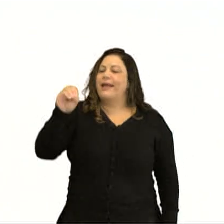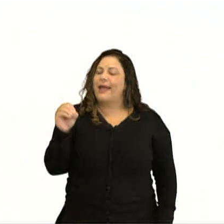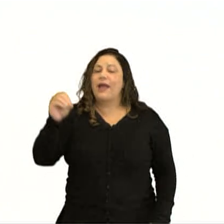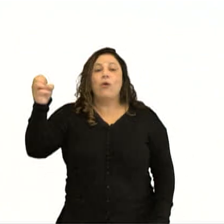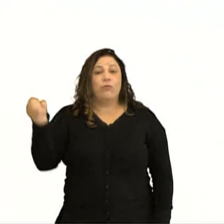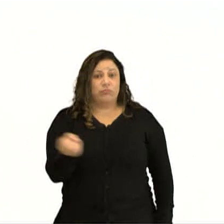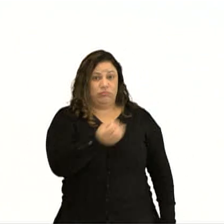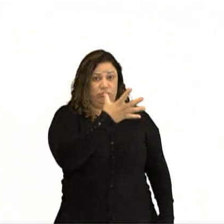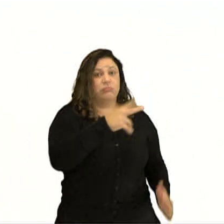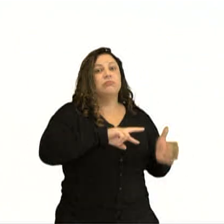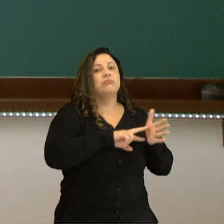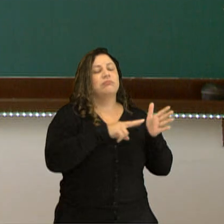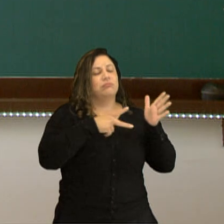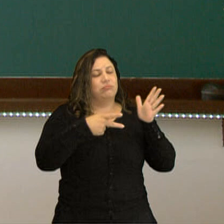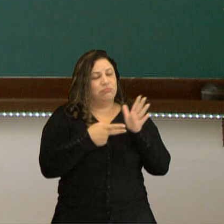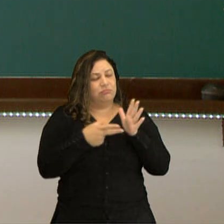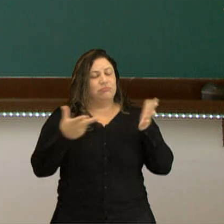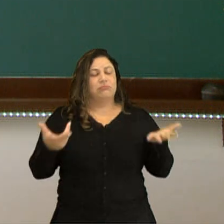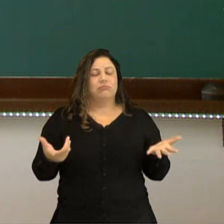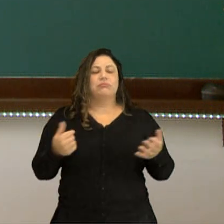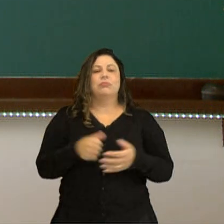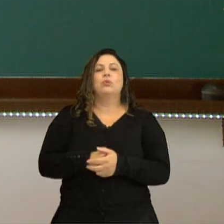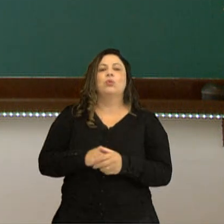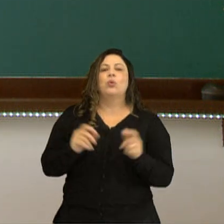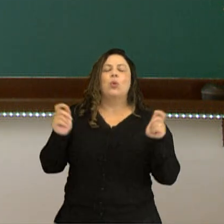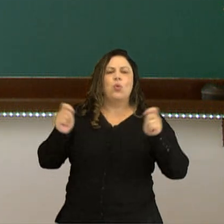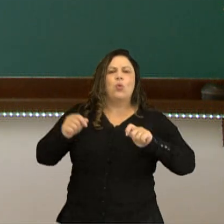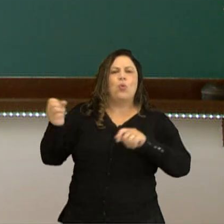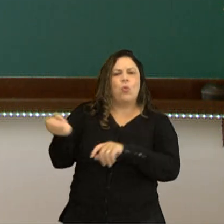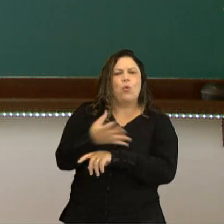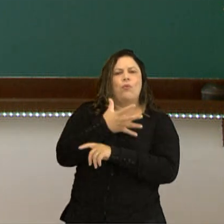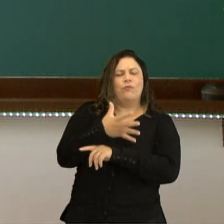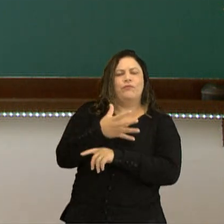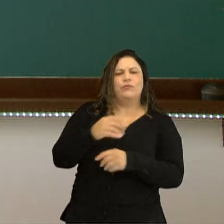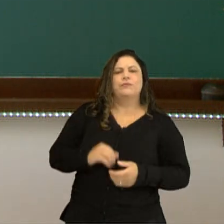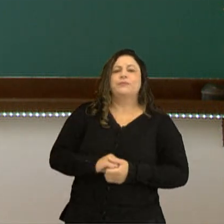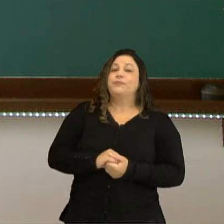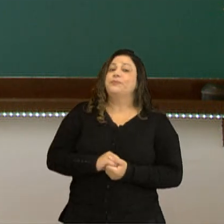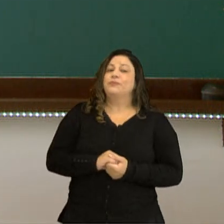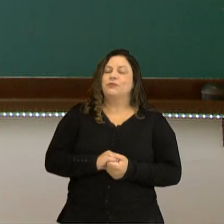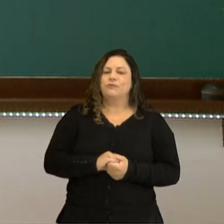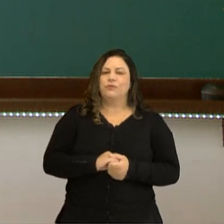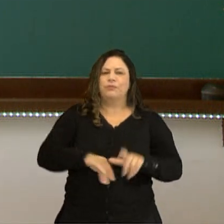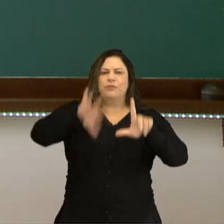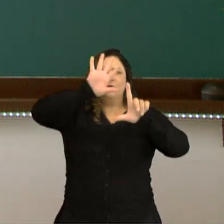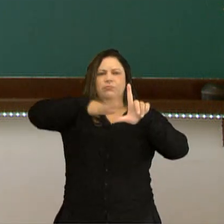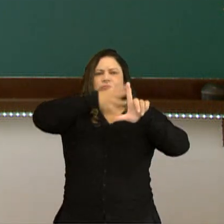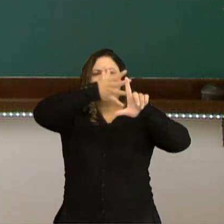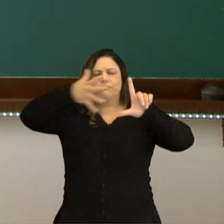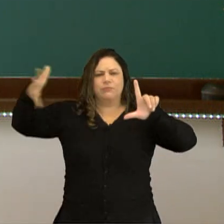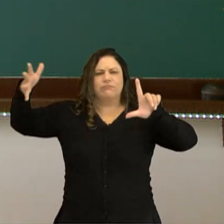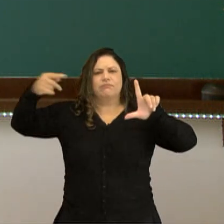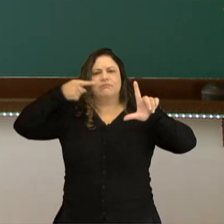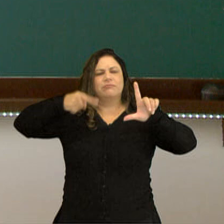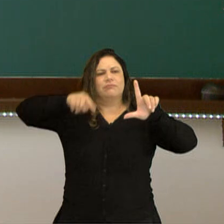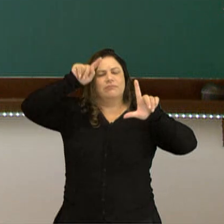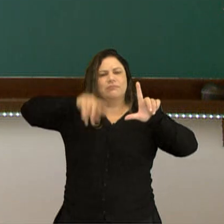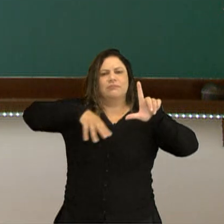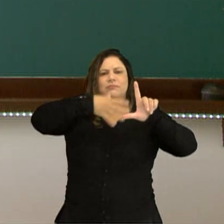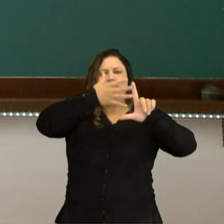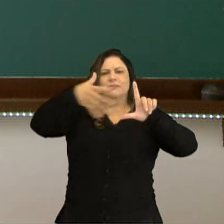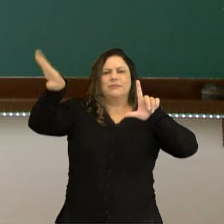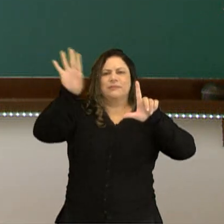Neo, novo impressionismo. Então, no impressionismo, os artistas trabalhavam com